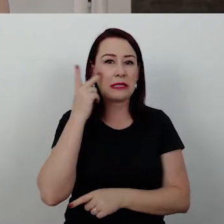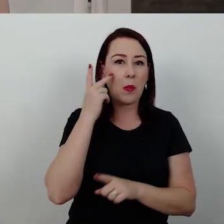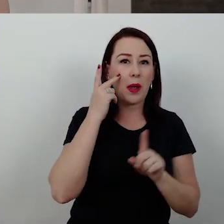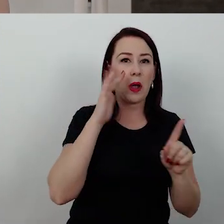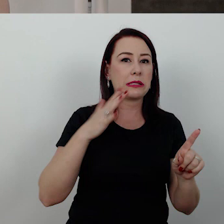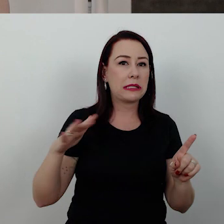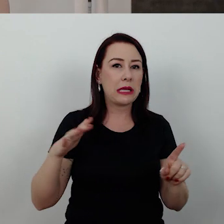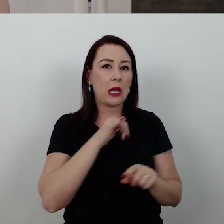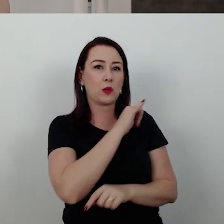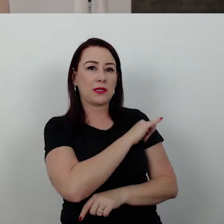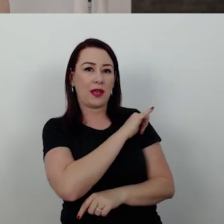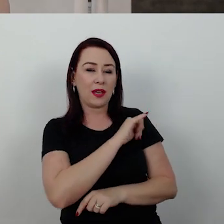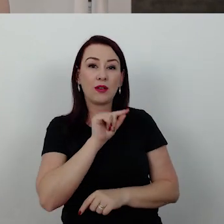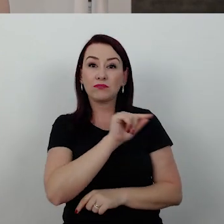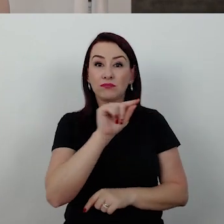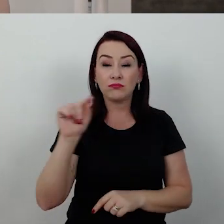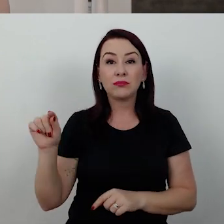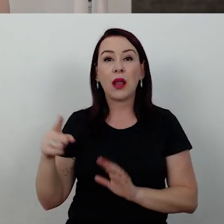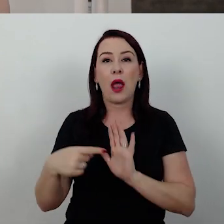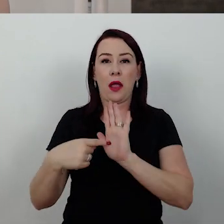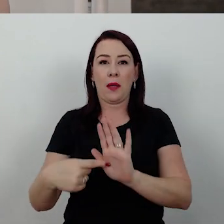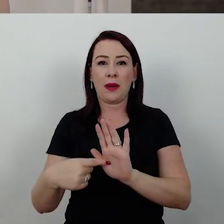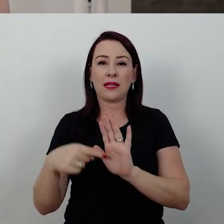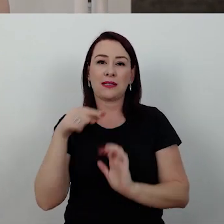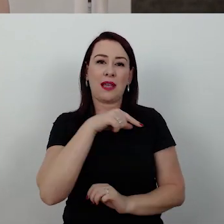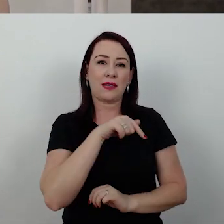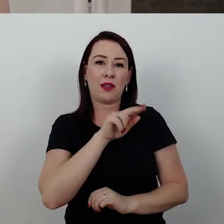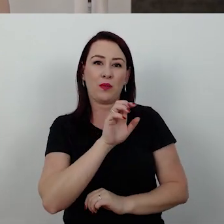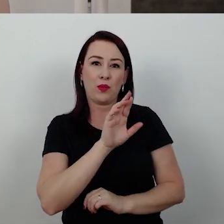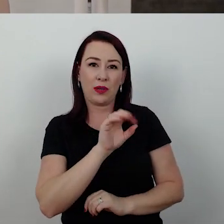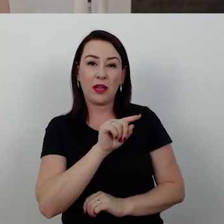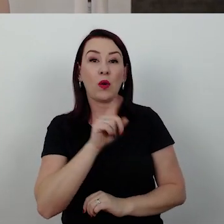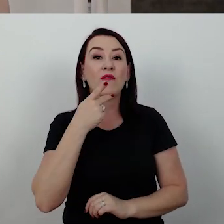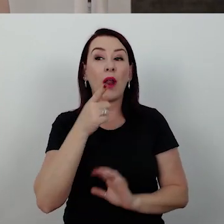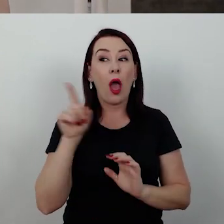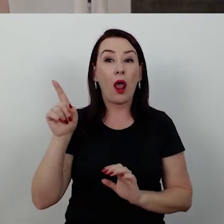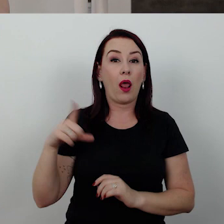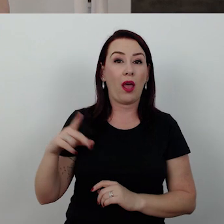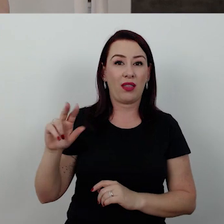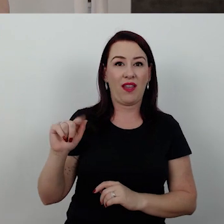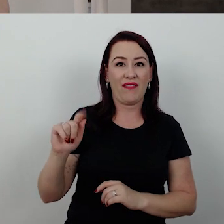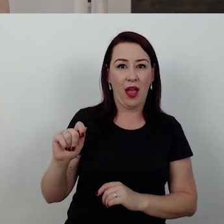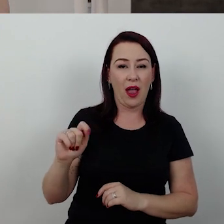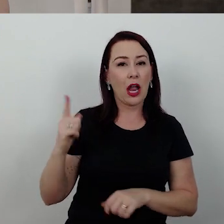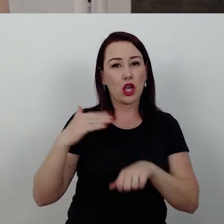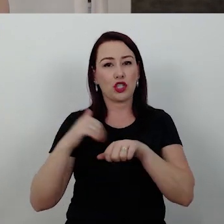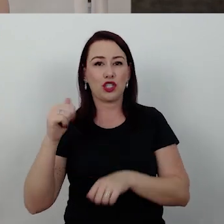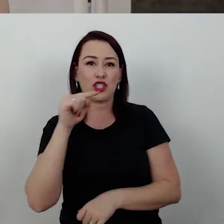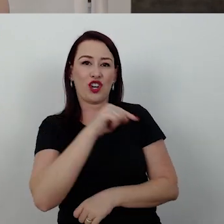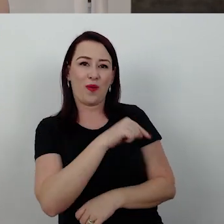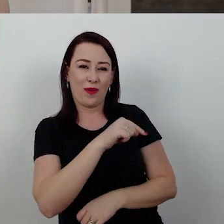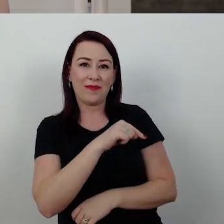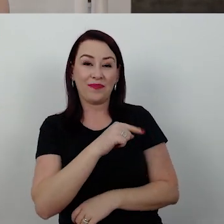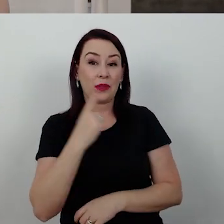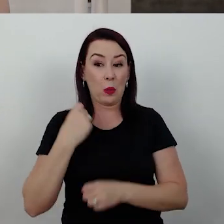Rio, onde essas produtoras apresentam para o Querô as suas vagas, né, e demandas de mercado. Então, o